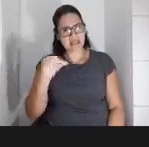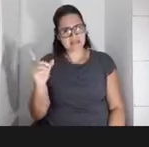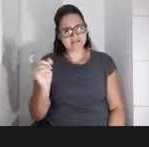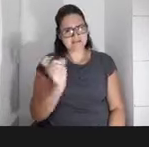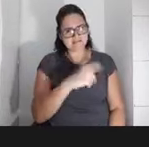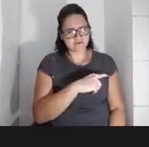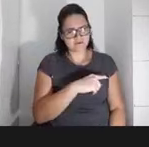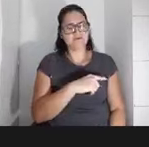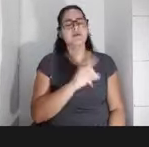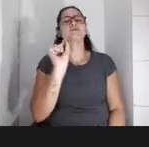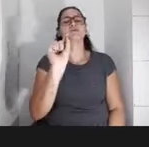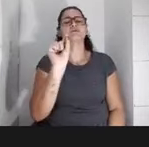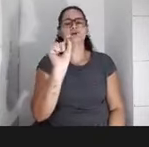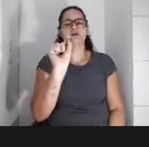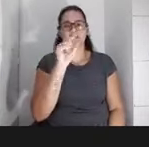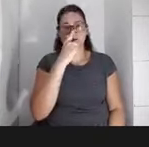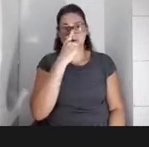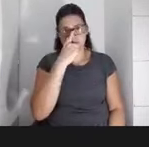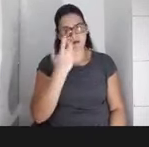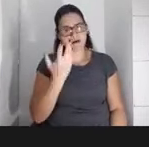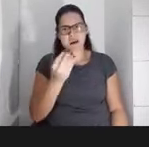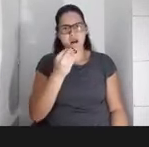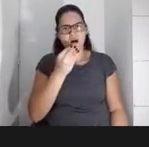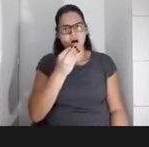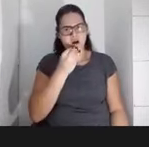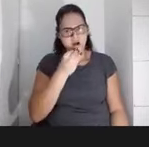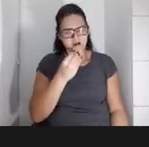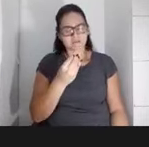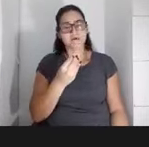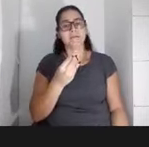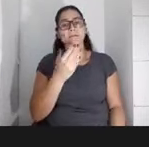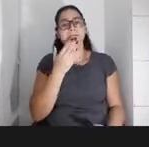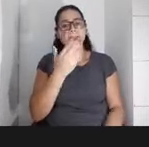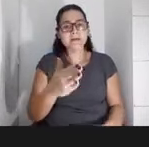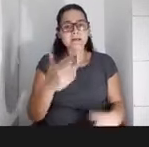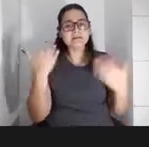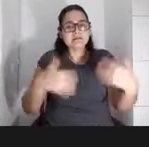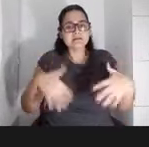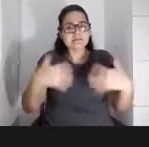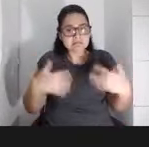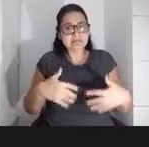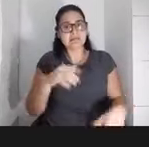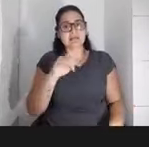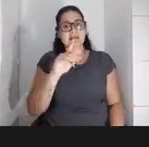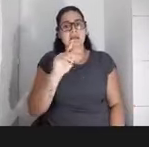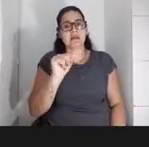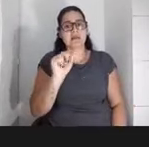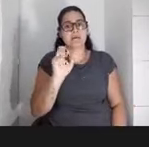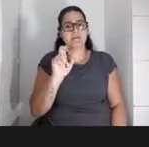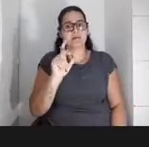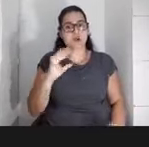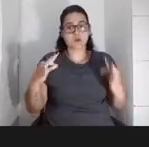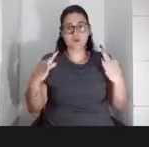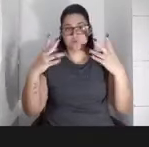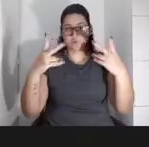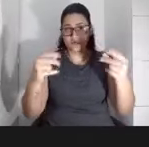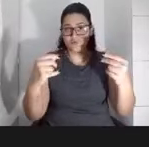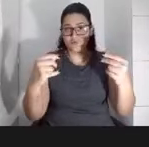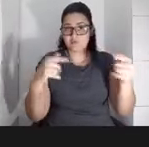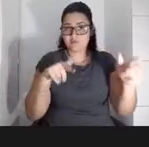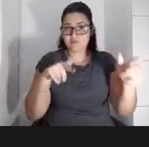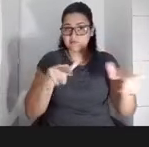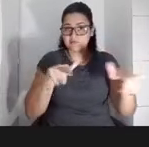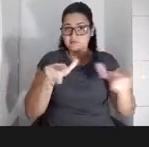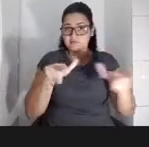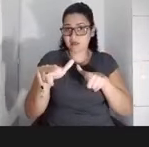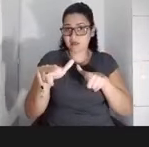verdade, agora, evidentemente, com outro tipo de apelo, né? Um apelo que todos os trabalhadores da educação, o mundo passa por uma